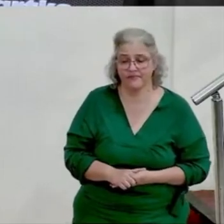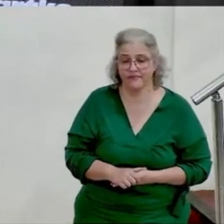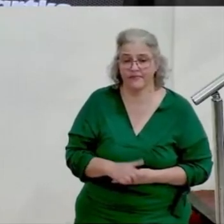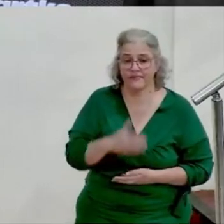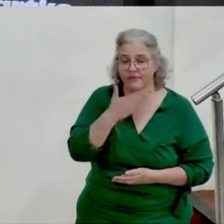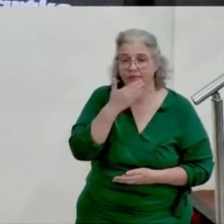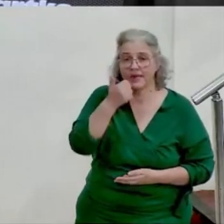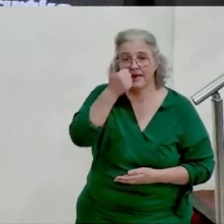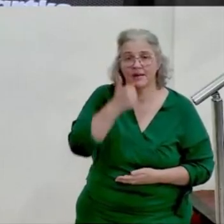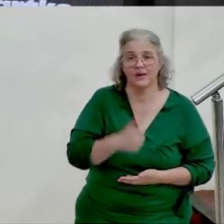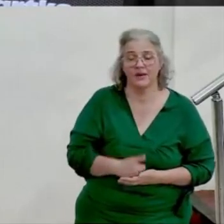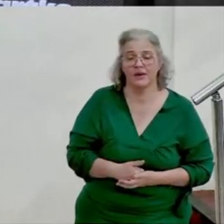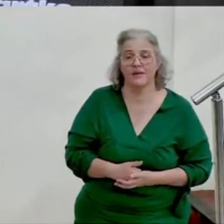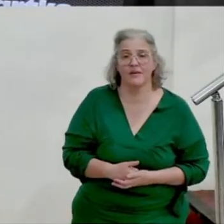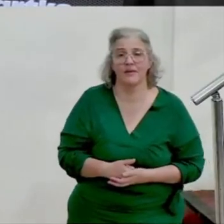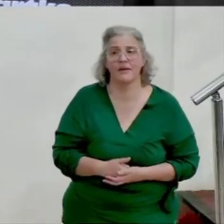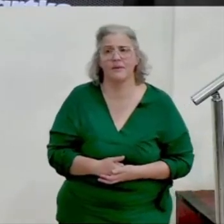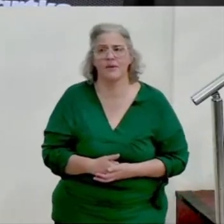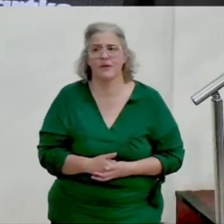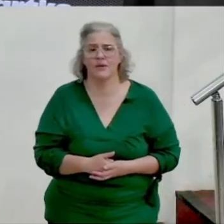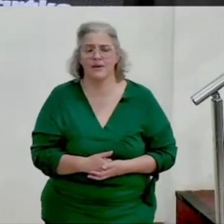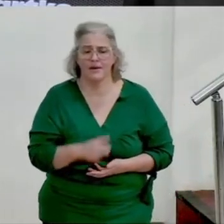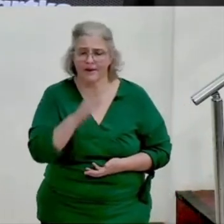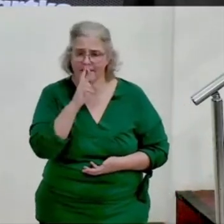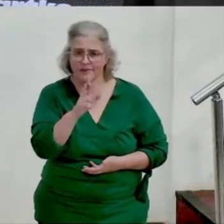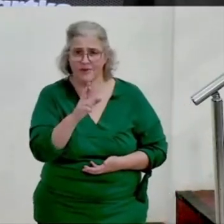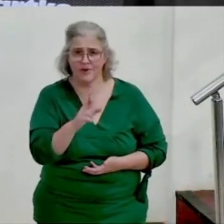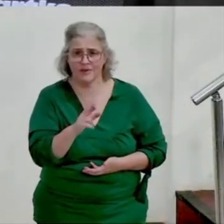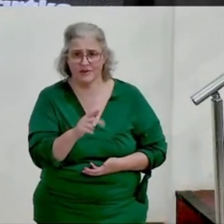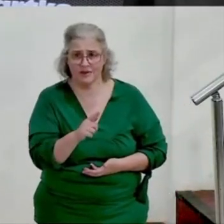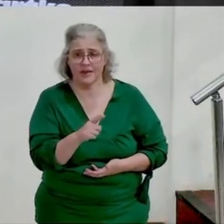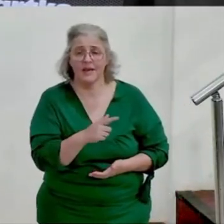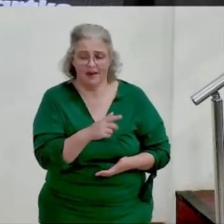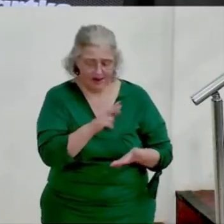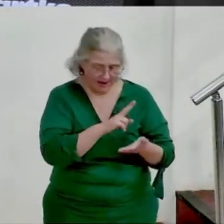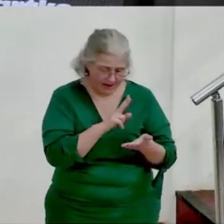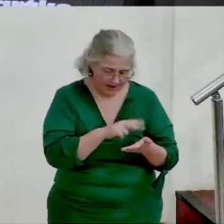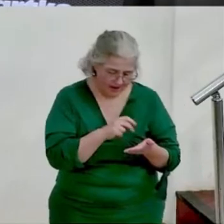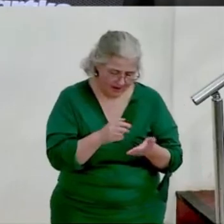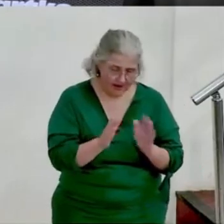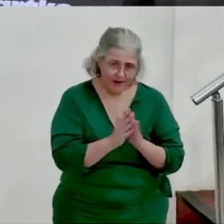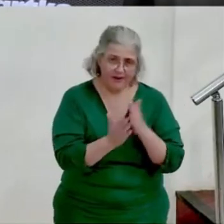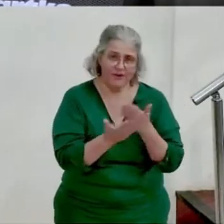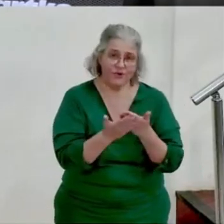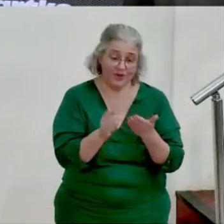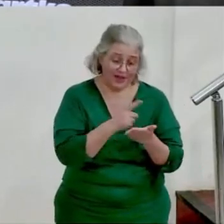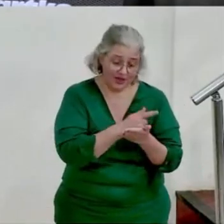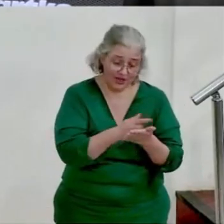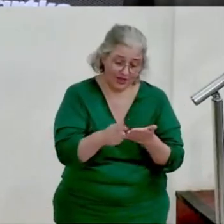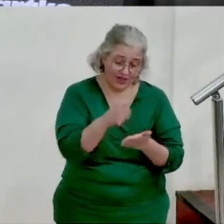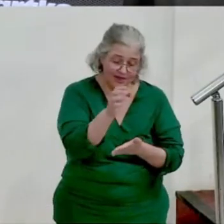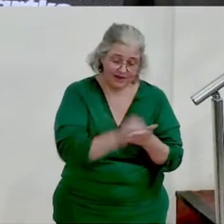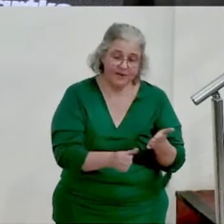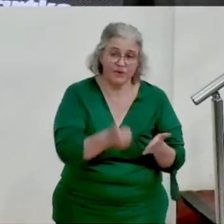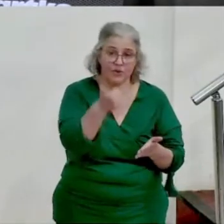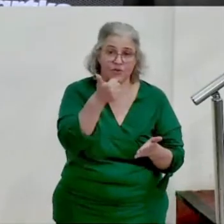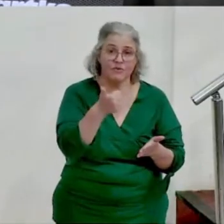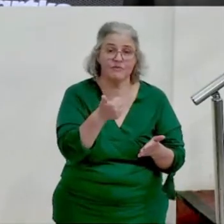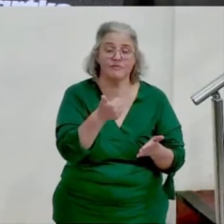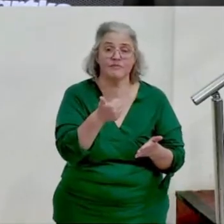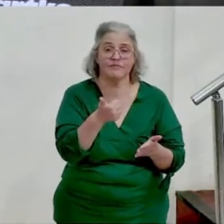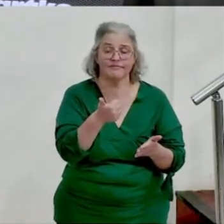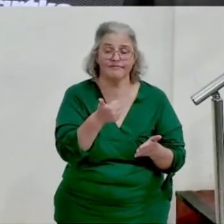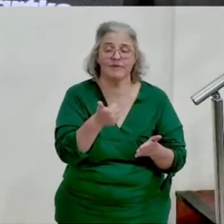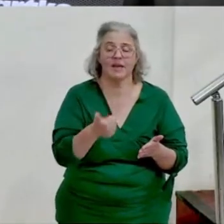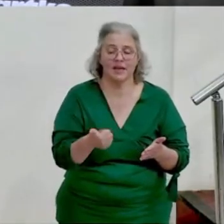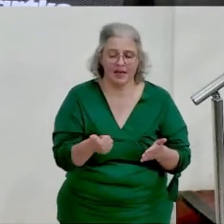para Gênesis 1. No princípio, Deus criou os céus e a terra. A